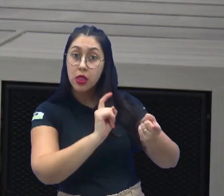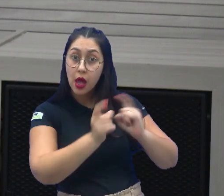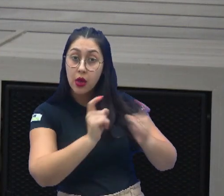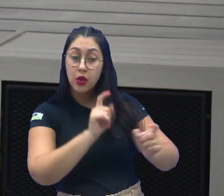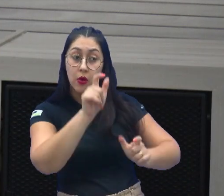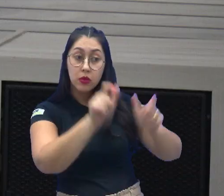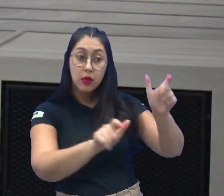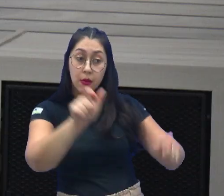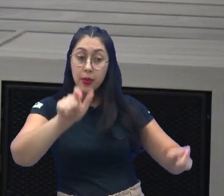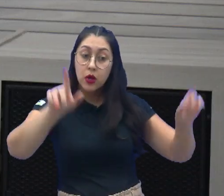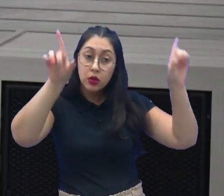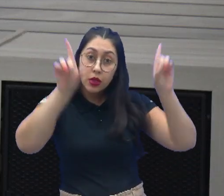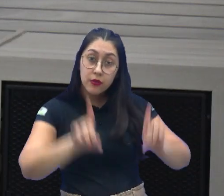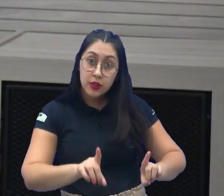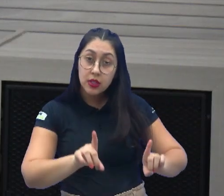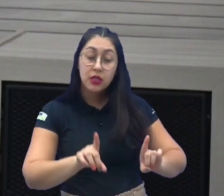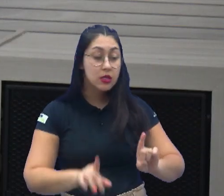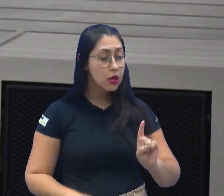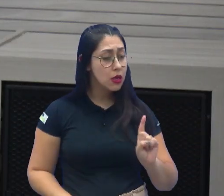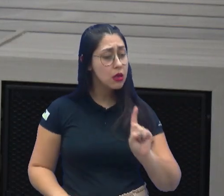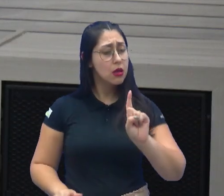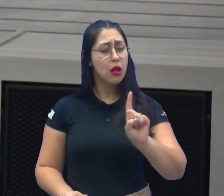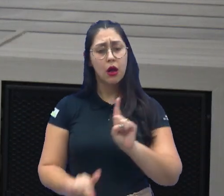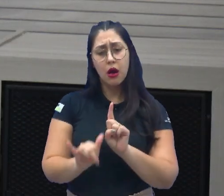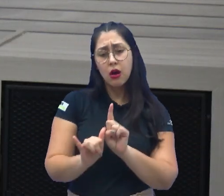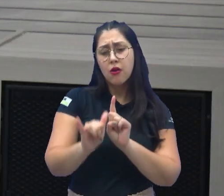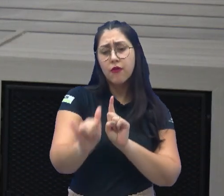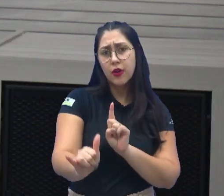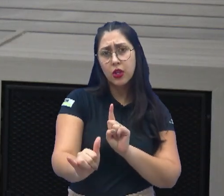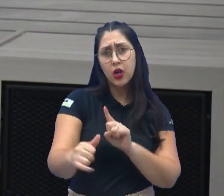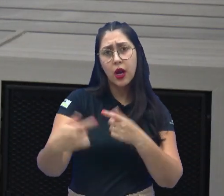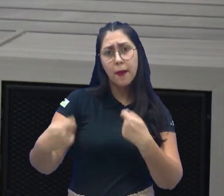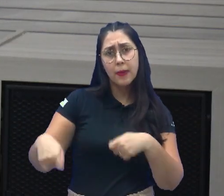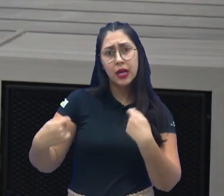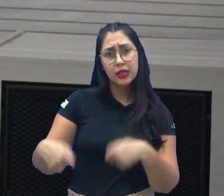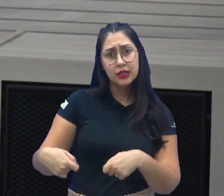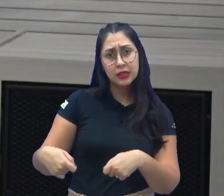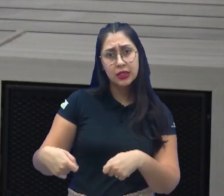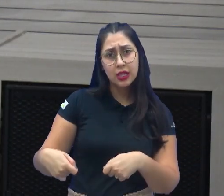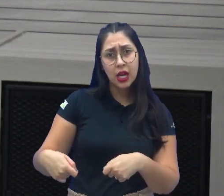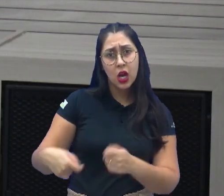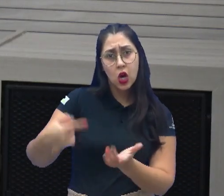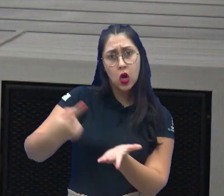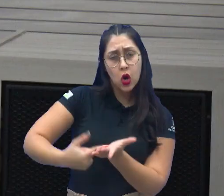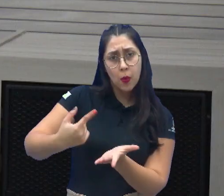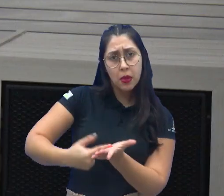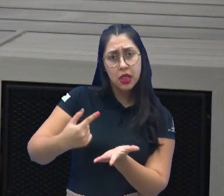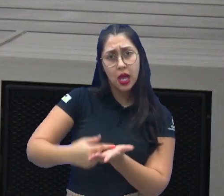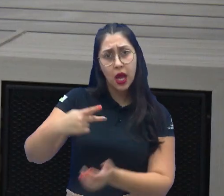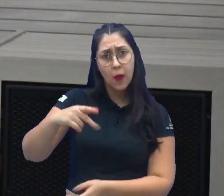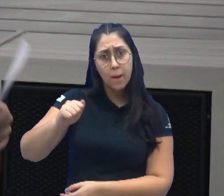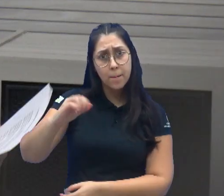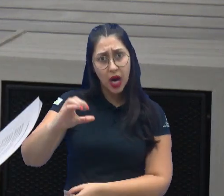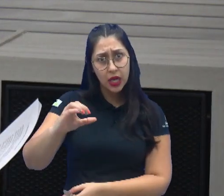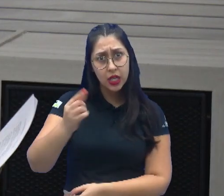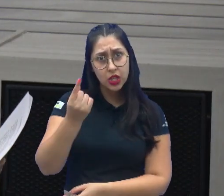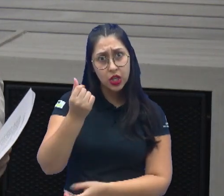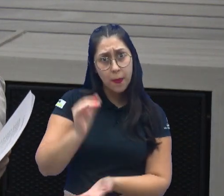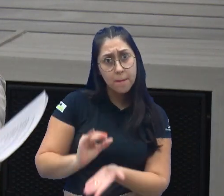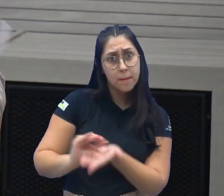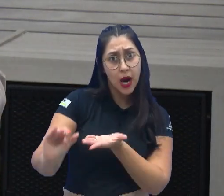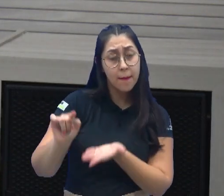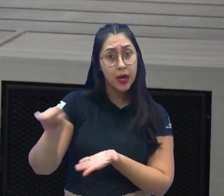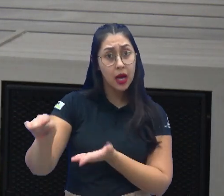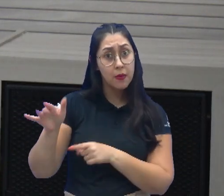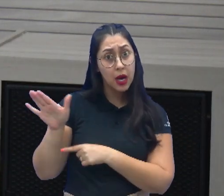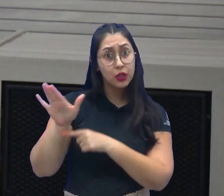e ali ele comentou de fazer um TAC com a Prefeitura, um TAC para que a gente não tivesse mais esses problemas.